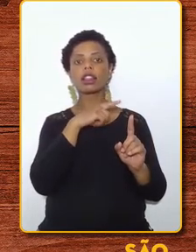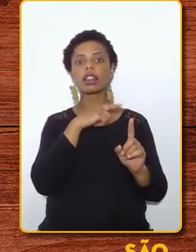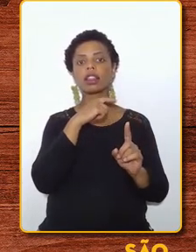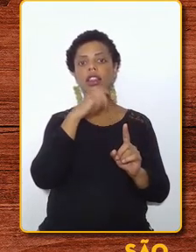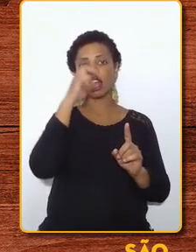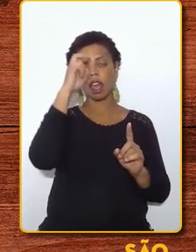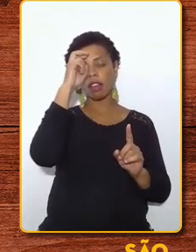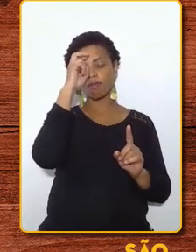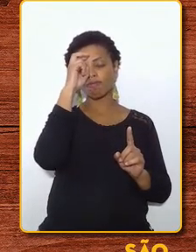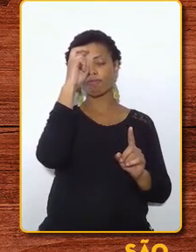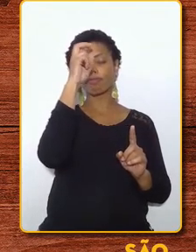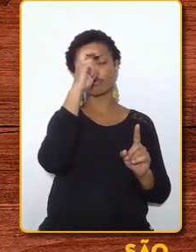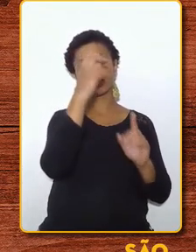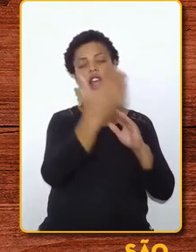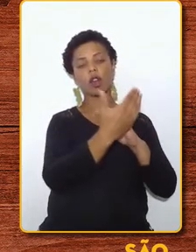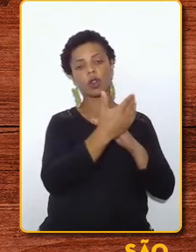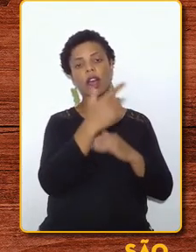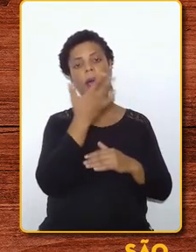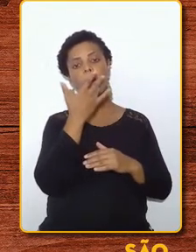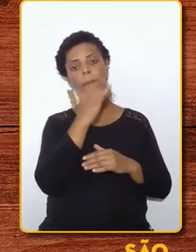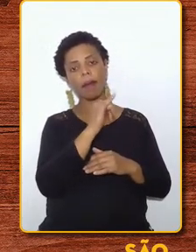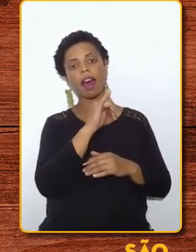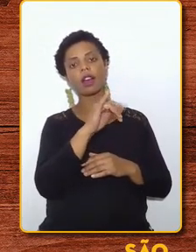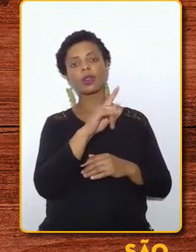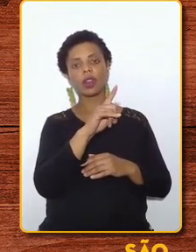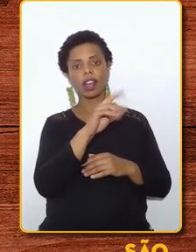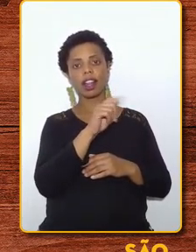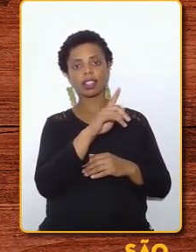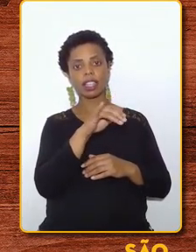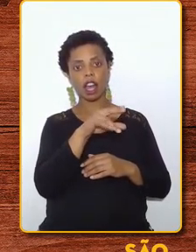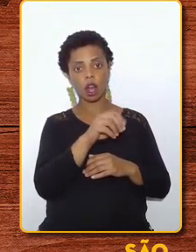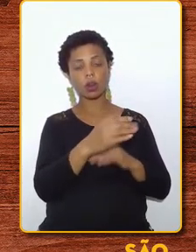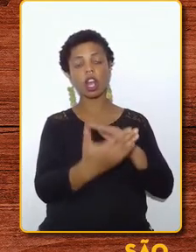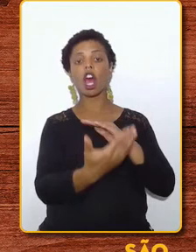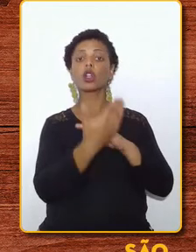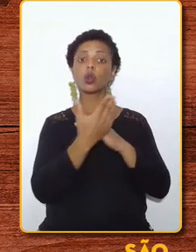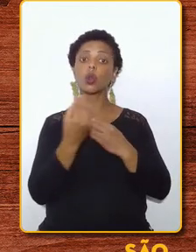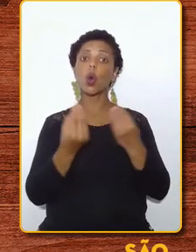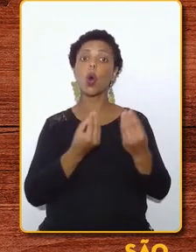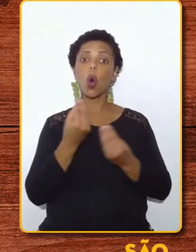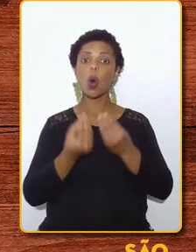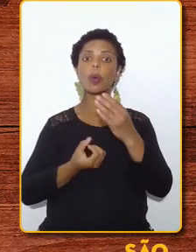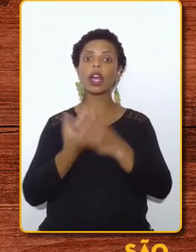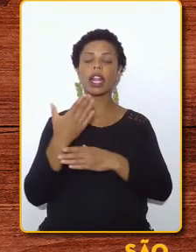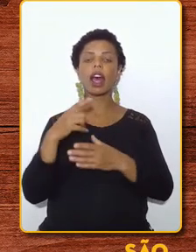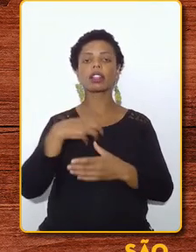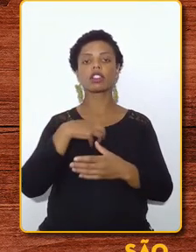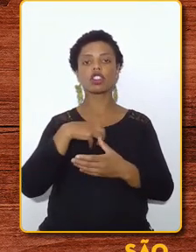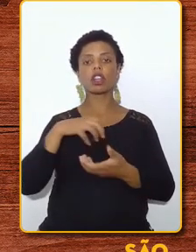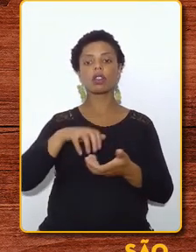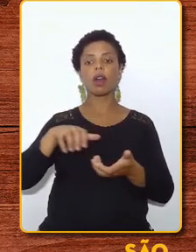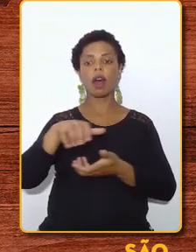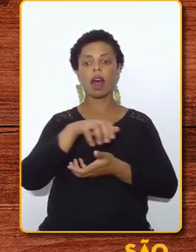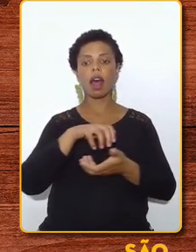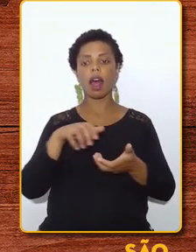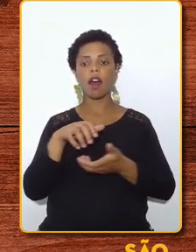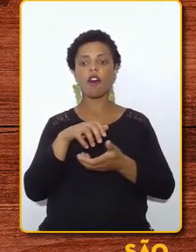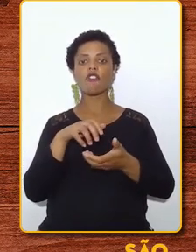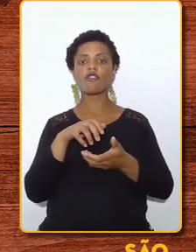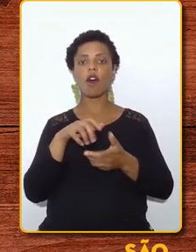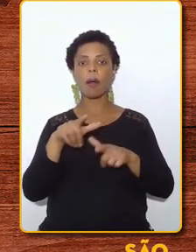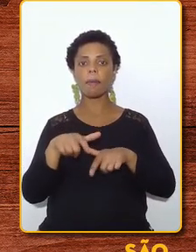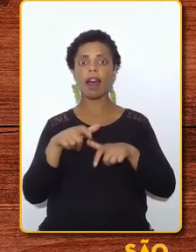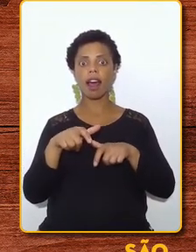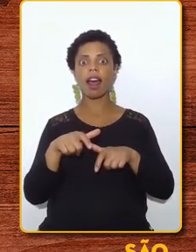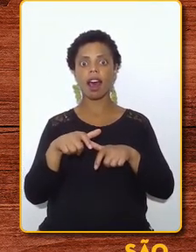e do Graziano, que ajudou a construir o modelo de reforma agrária que hoje está aí, sendo uma referência